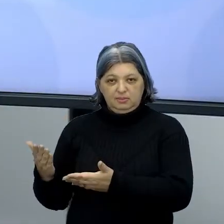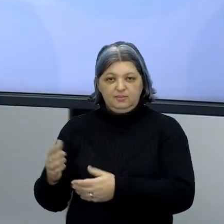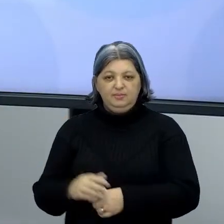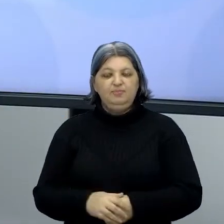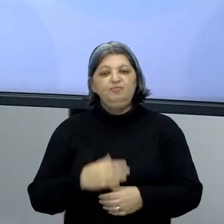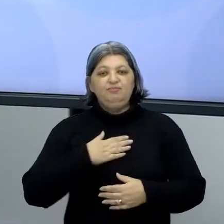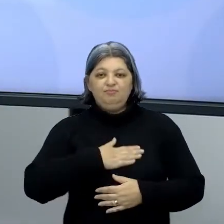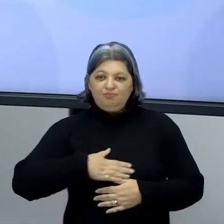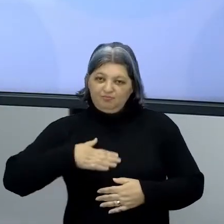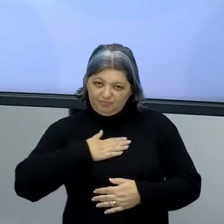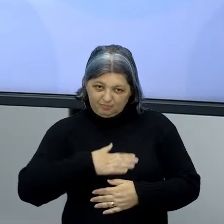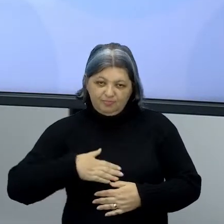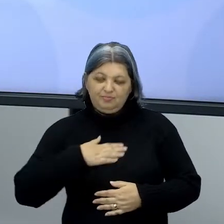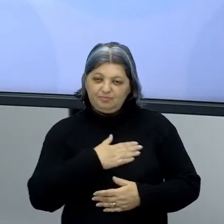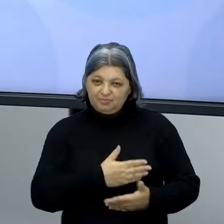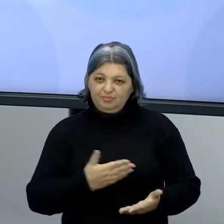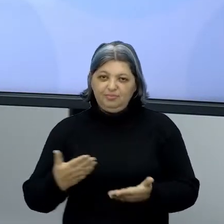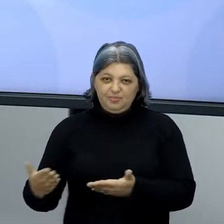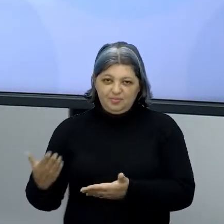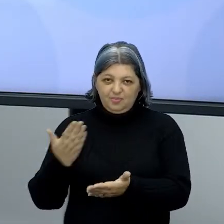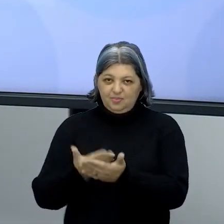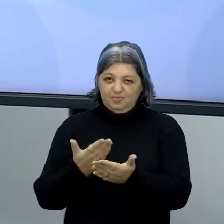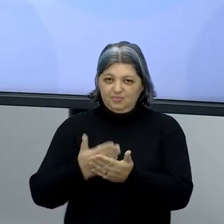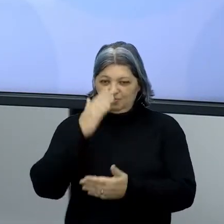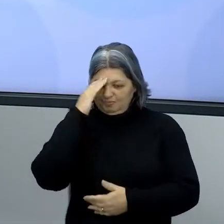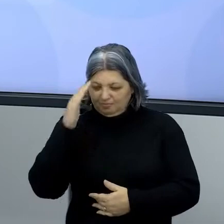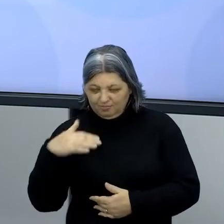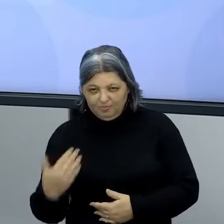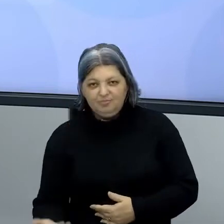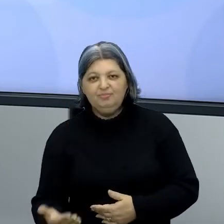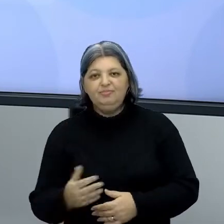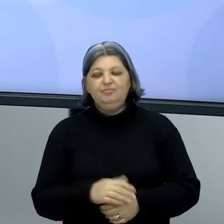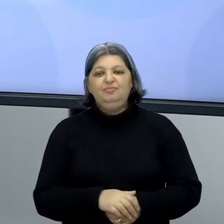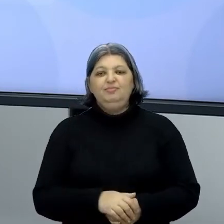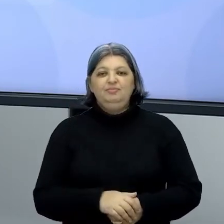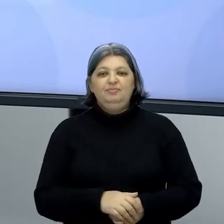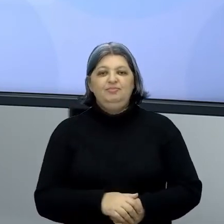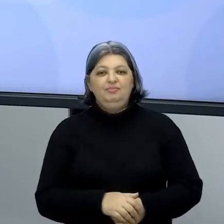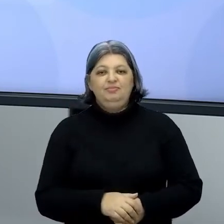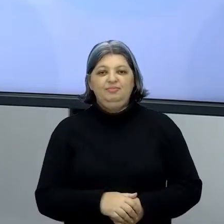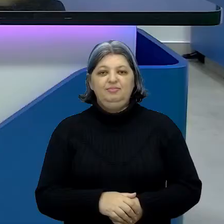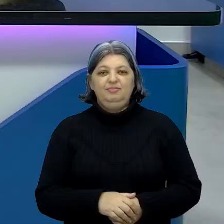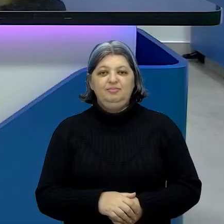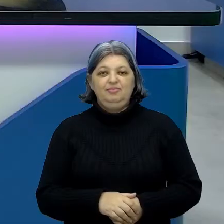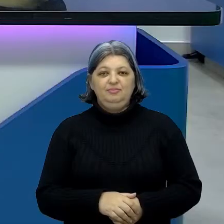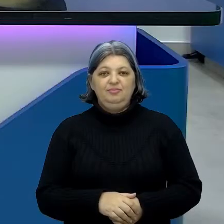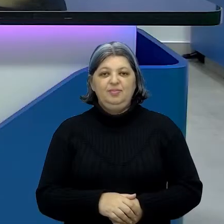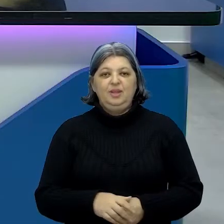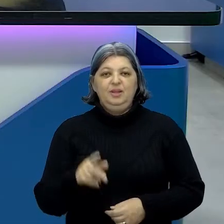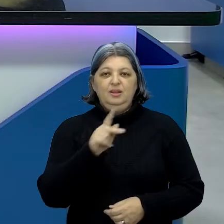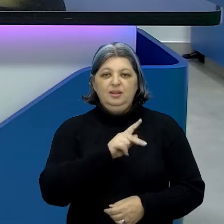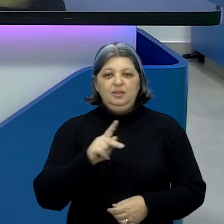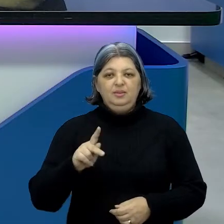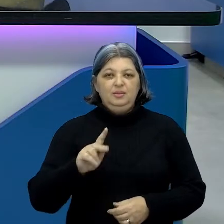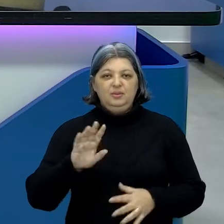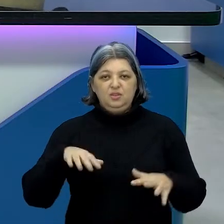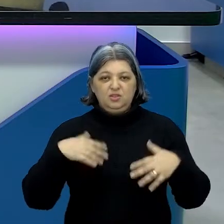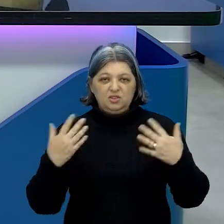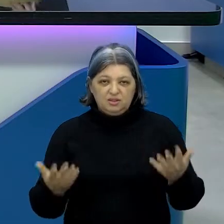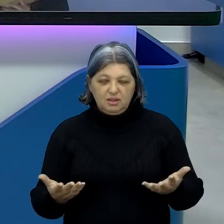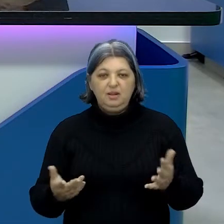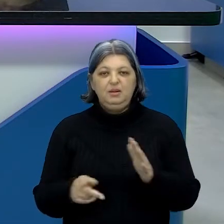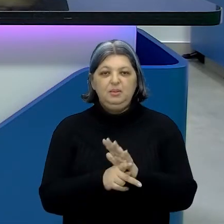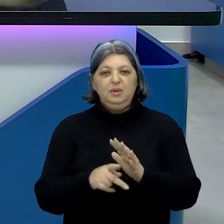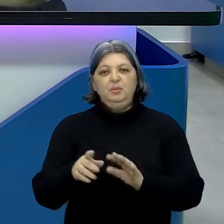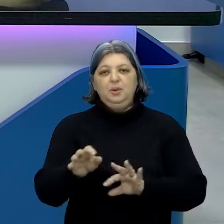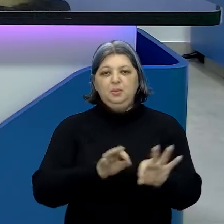o prazer de apresentar a minha aula, é uma honra ele estar aqui para brilhantar essa aula, professor Jocélio, professor de Projeto de Vida